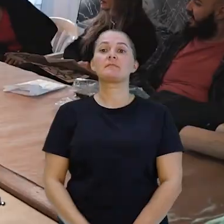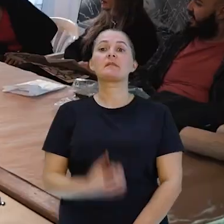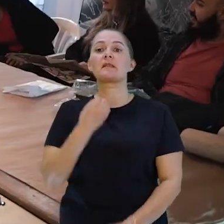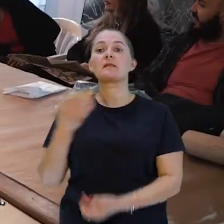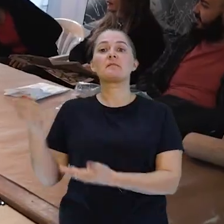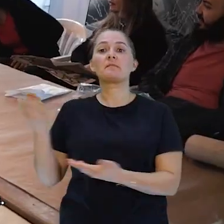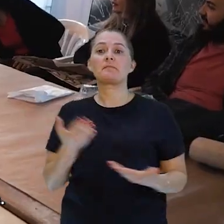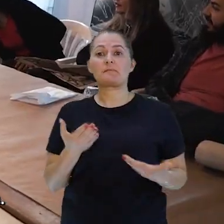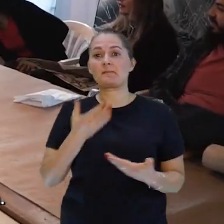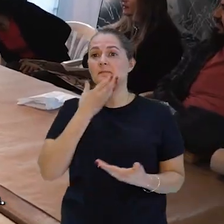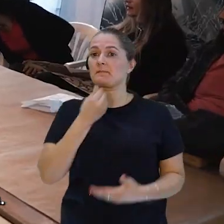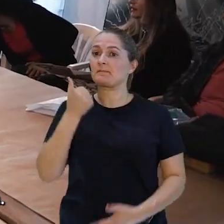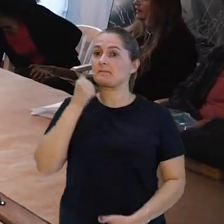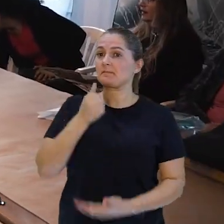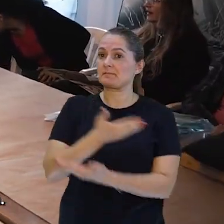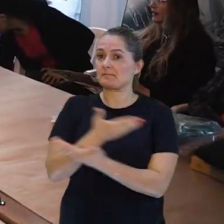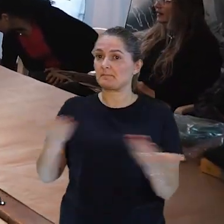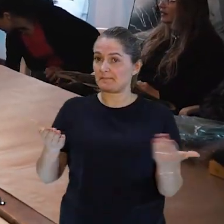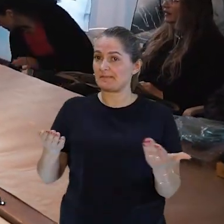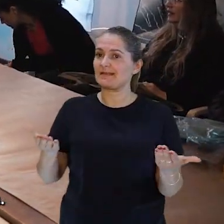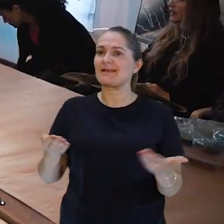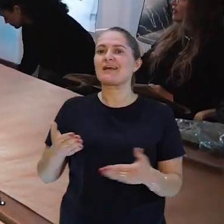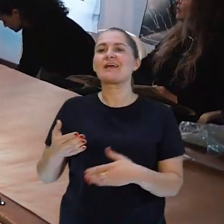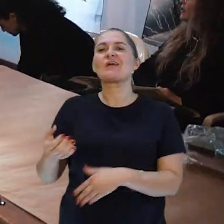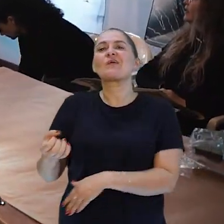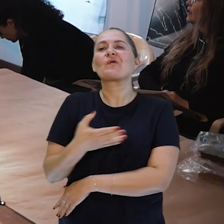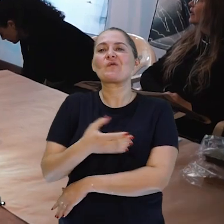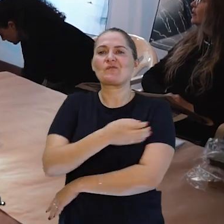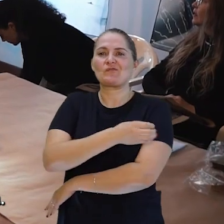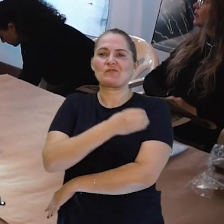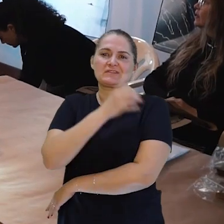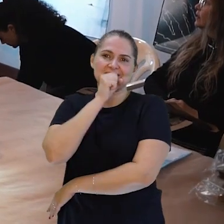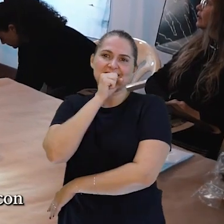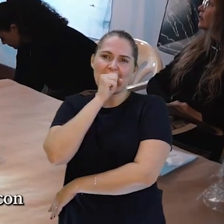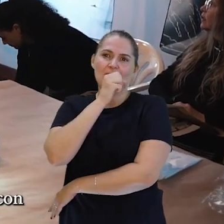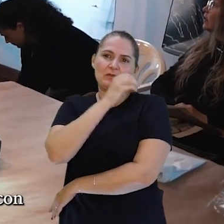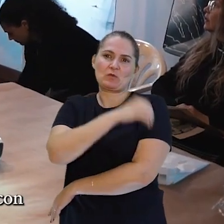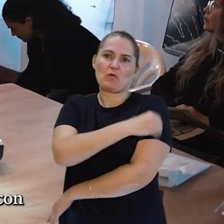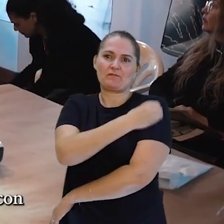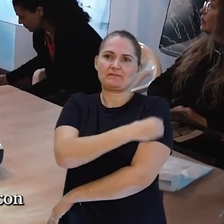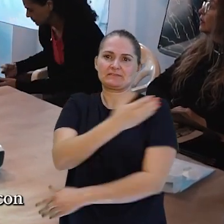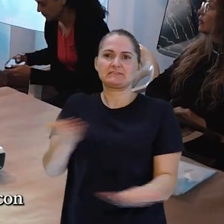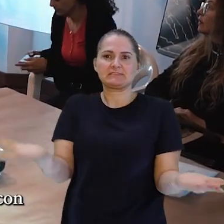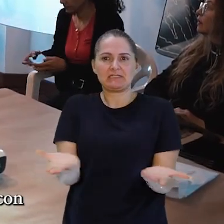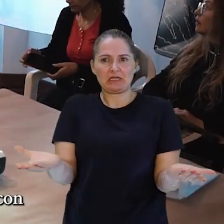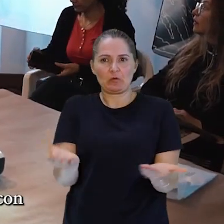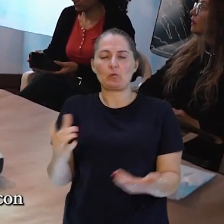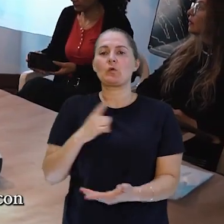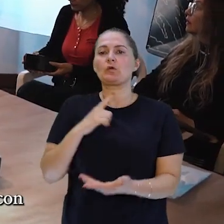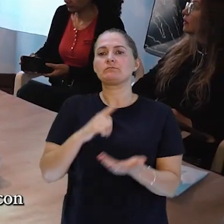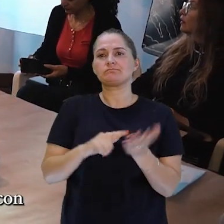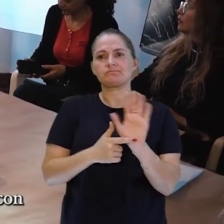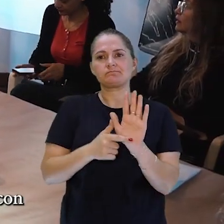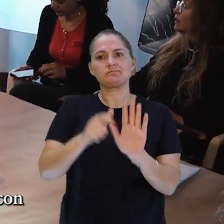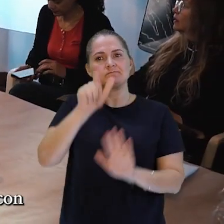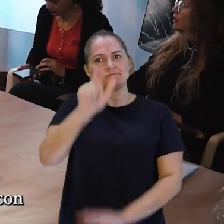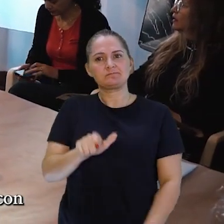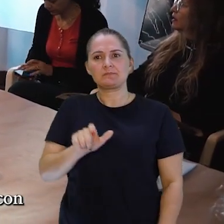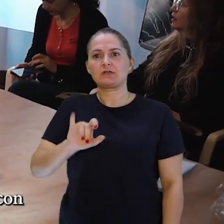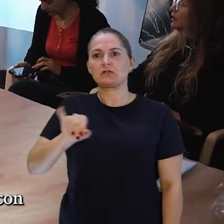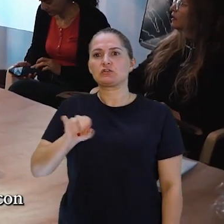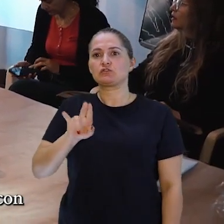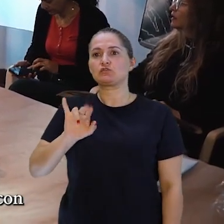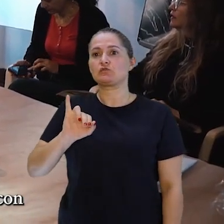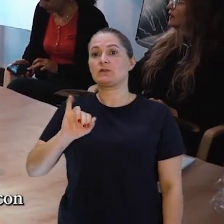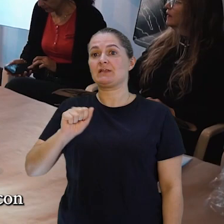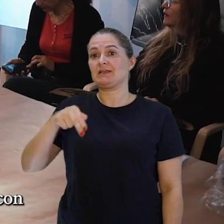Sejam bem-vindos, bem-vindas a mais um sábado de oficina. Hoje a gente tem a presença da queridíssima Juliane